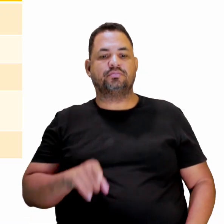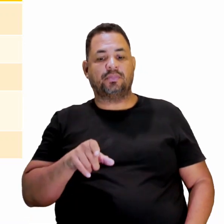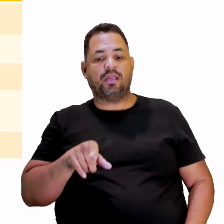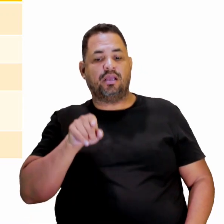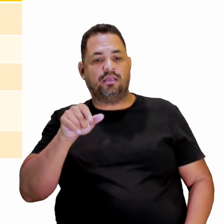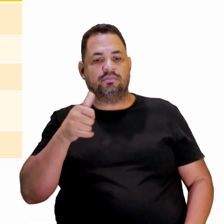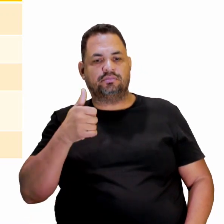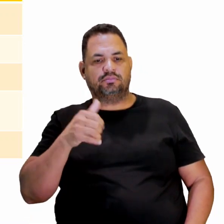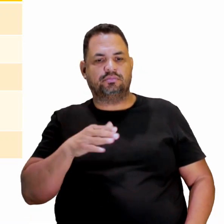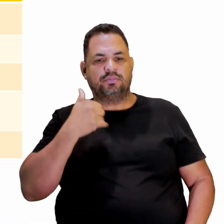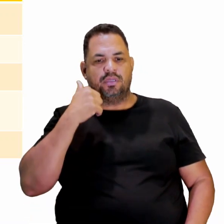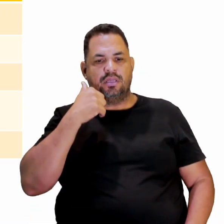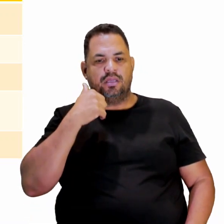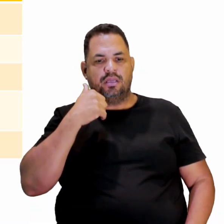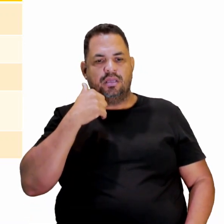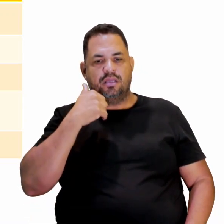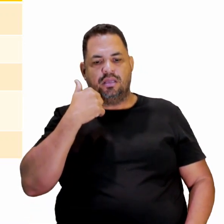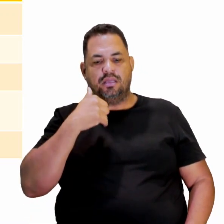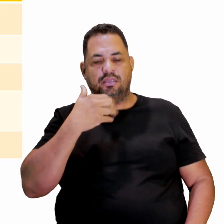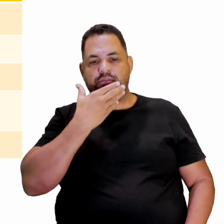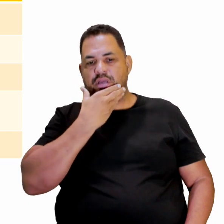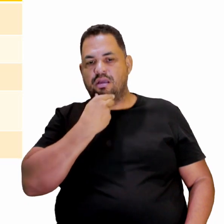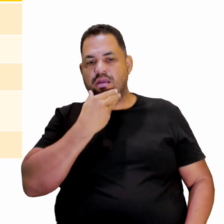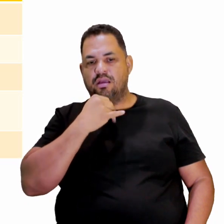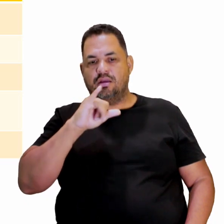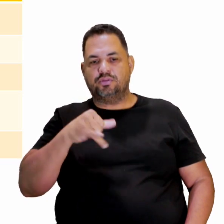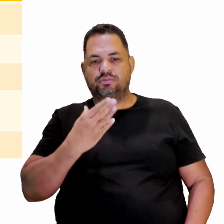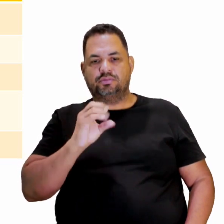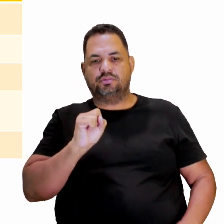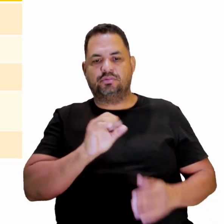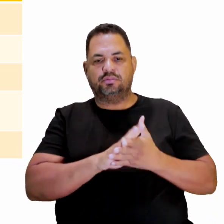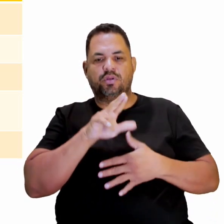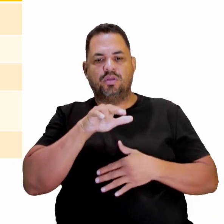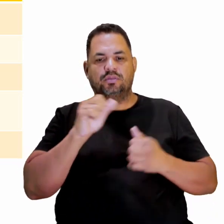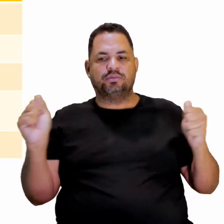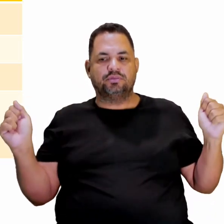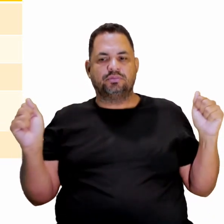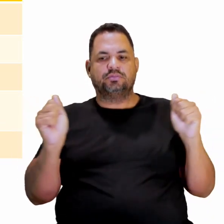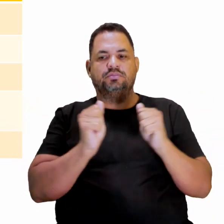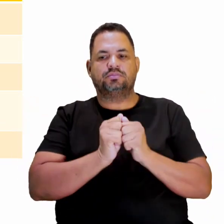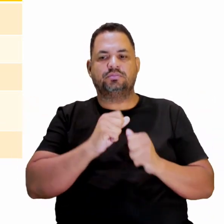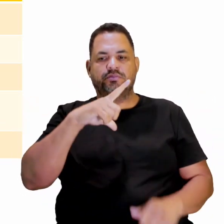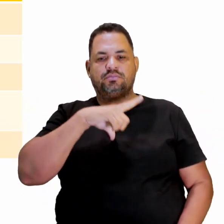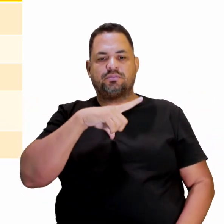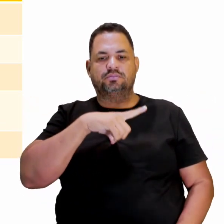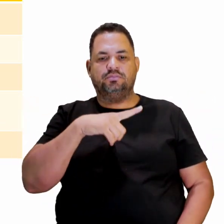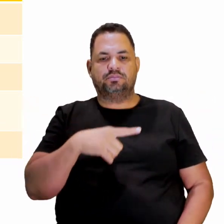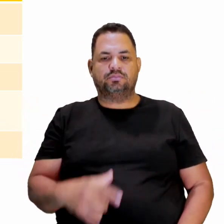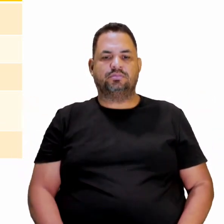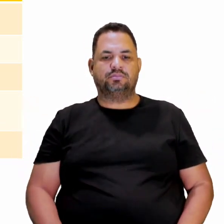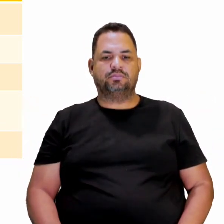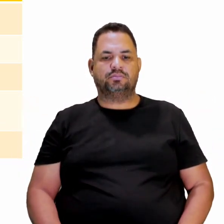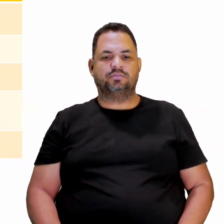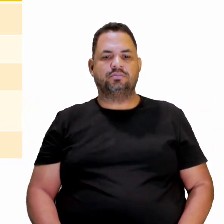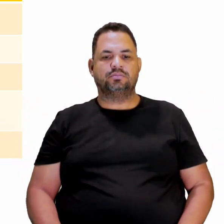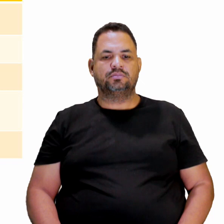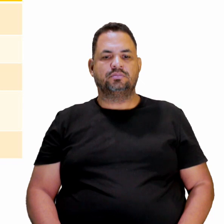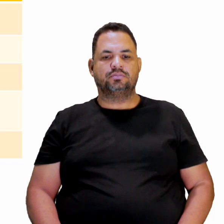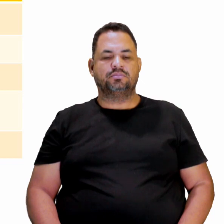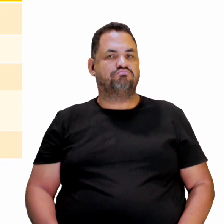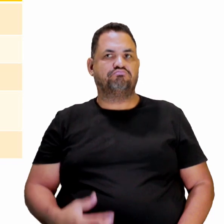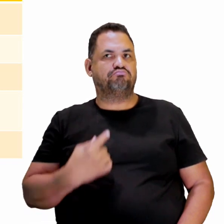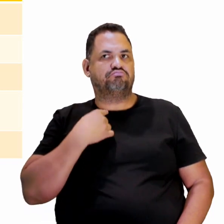Jack, do qual a irmã está ficando com a gente. Então, a irmã, o Jack tem uma irmã que é essa moça aqui, que a gente não